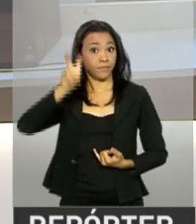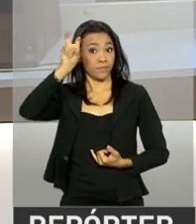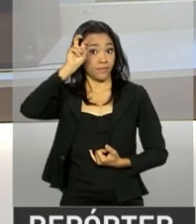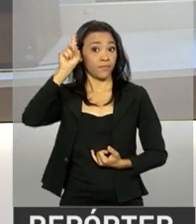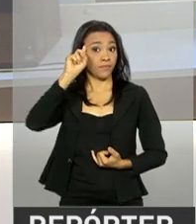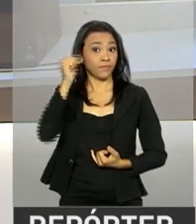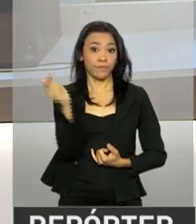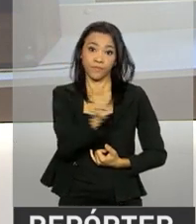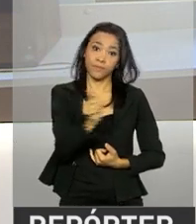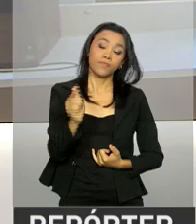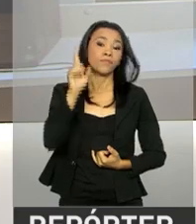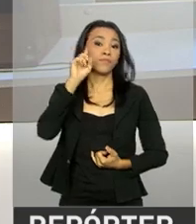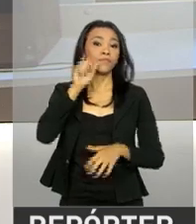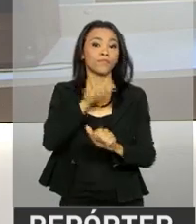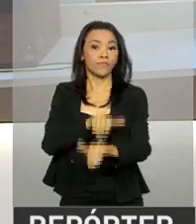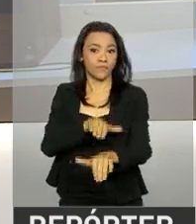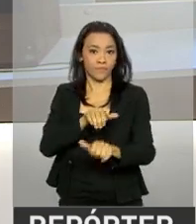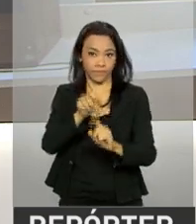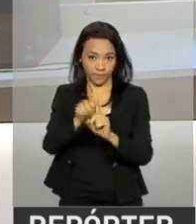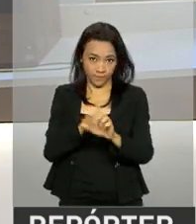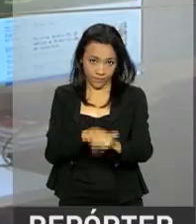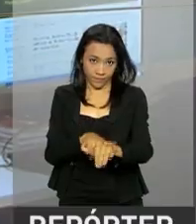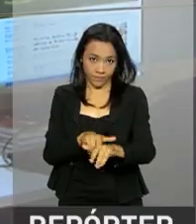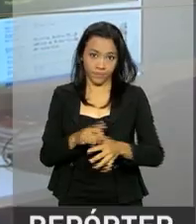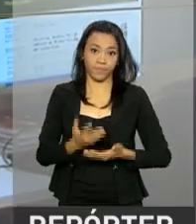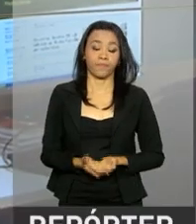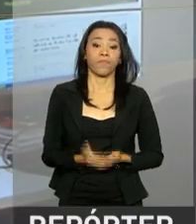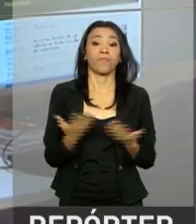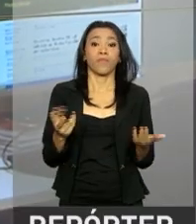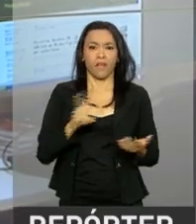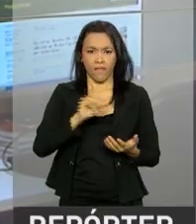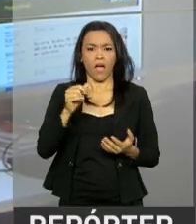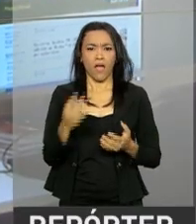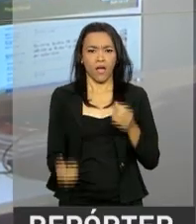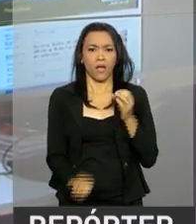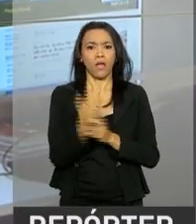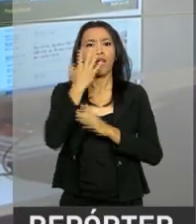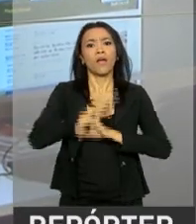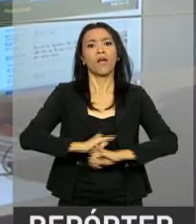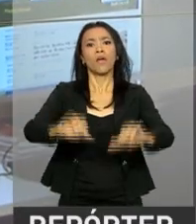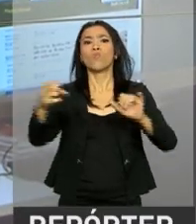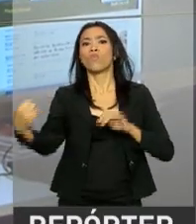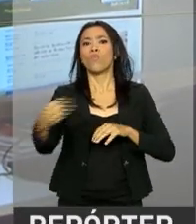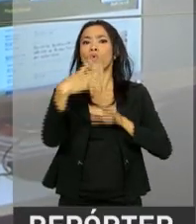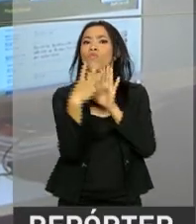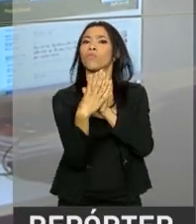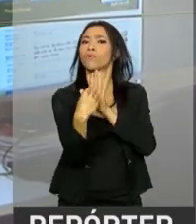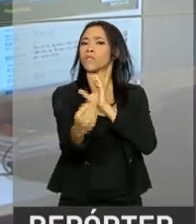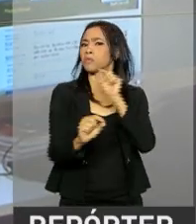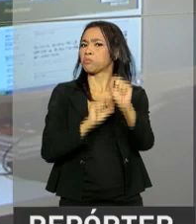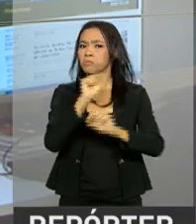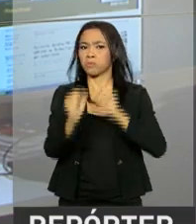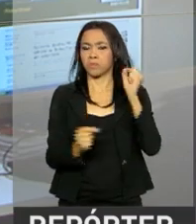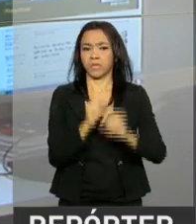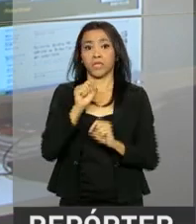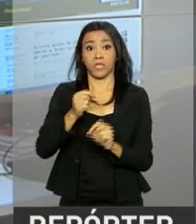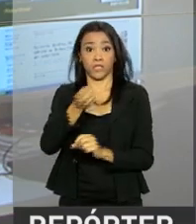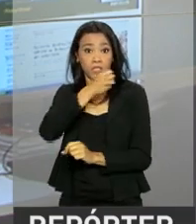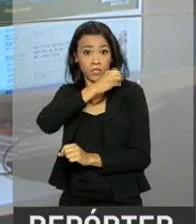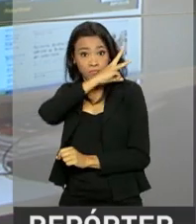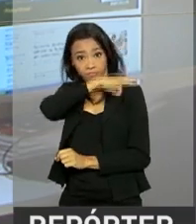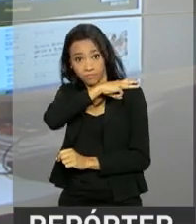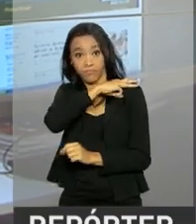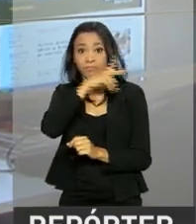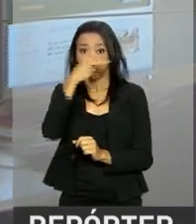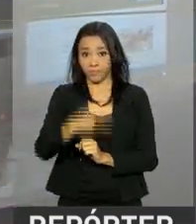quinta-feira 22 de setembro vai ser lançado hoje um novo modelo de ensino médio no país vamos